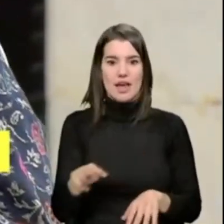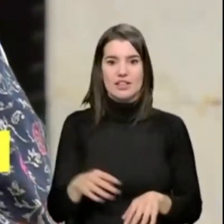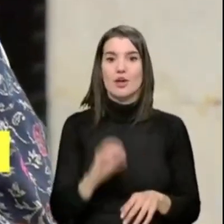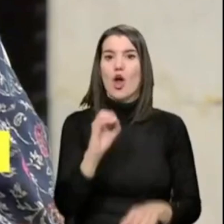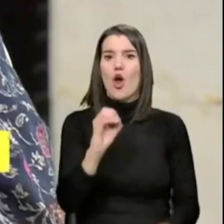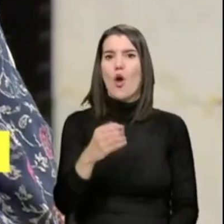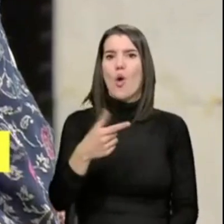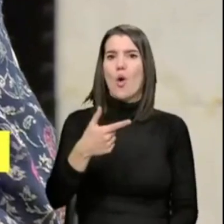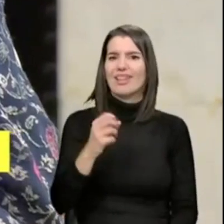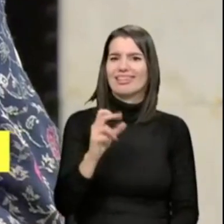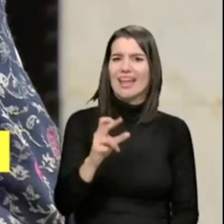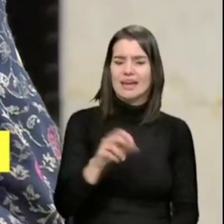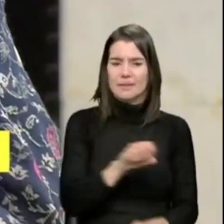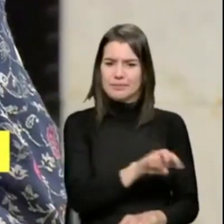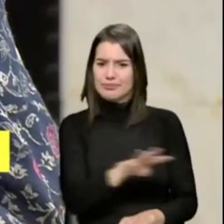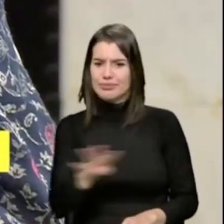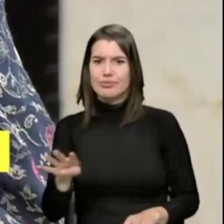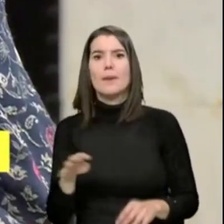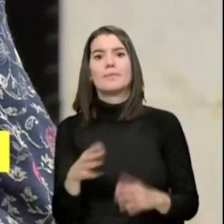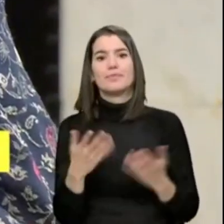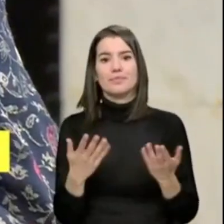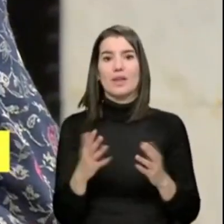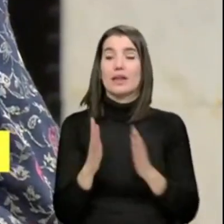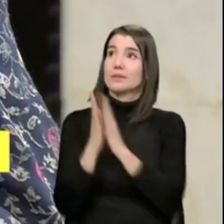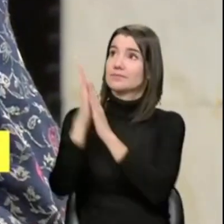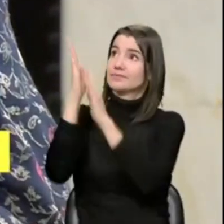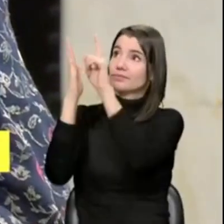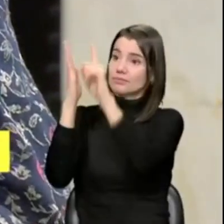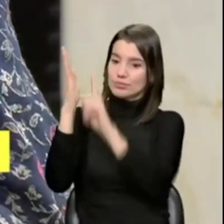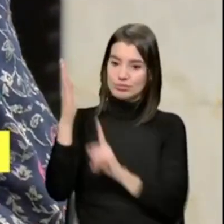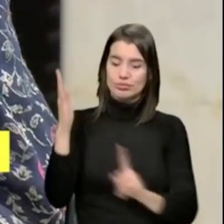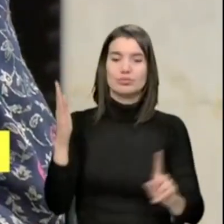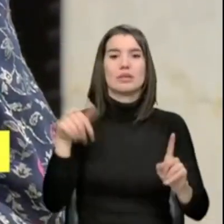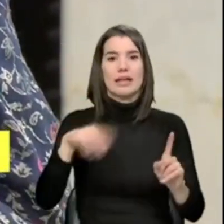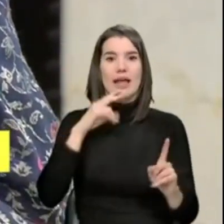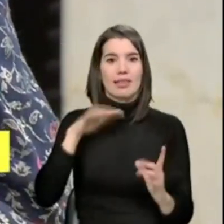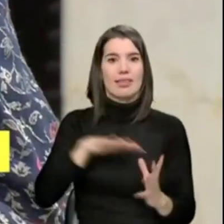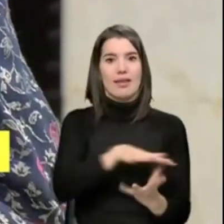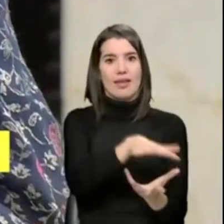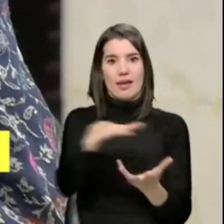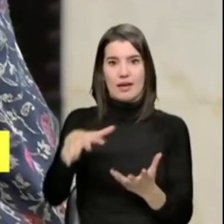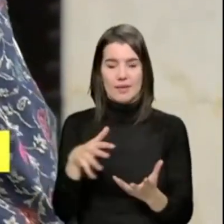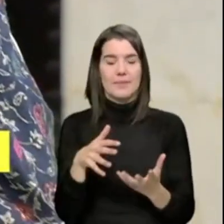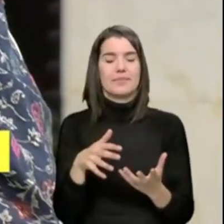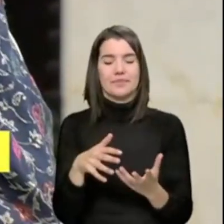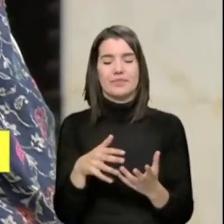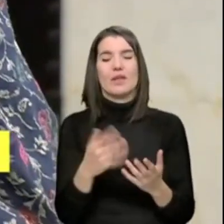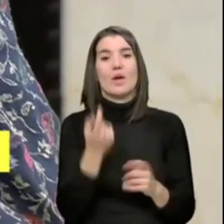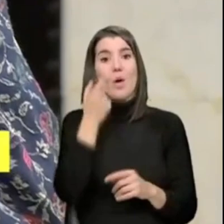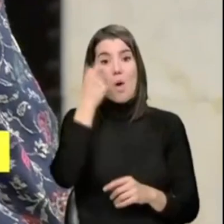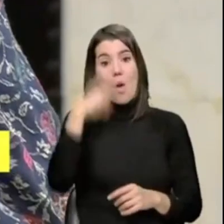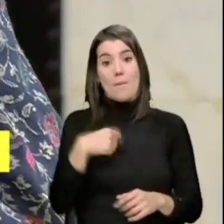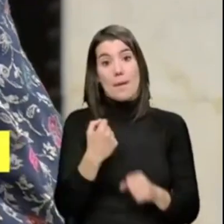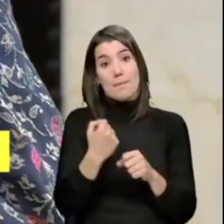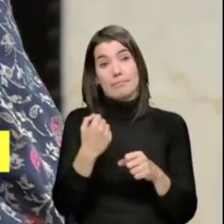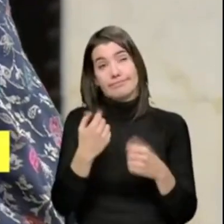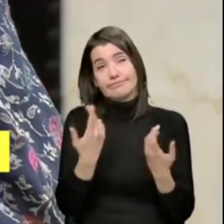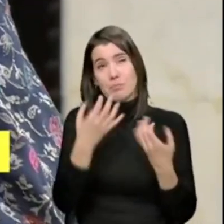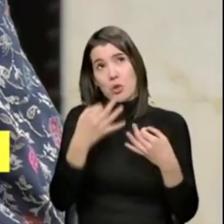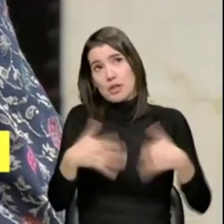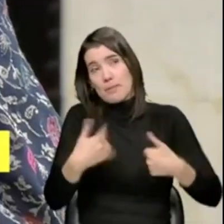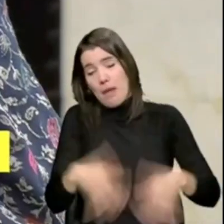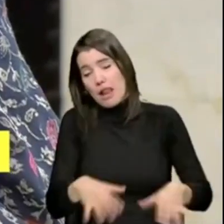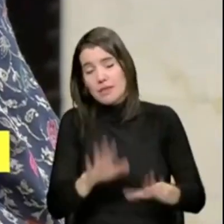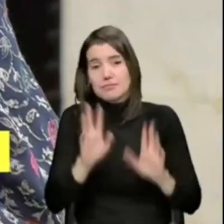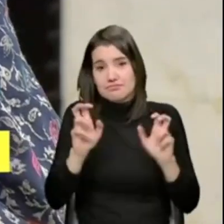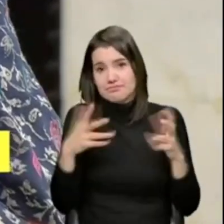altares? Altares é a descida da mesma entidade divina à Terra quando o homem se porta mal, entre aspas, ou não cumpre